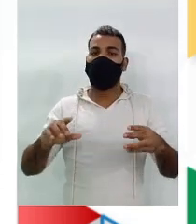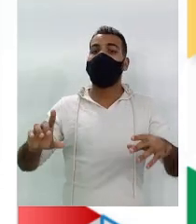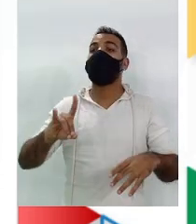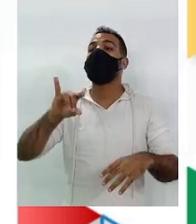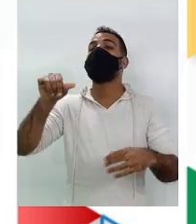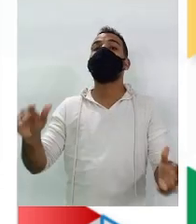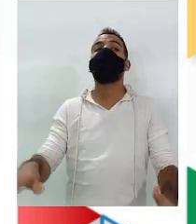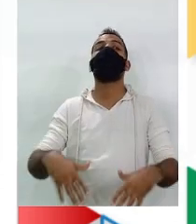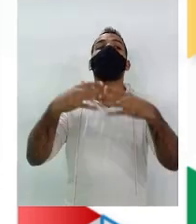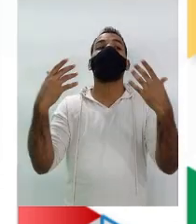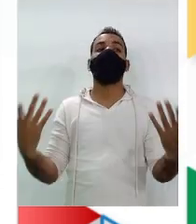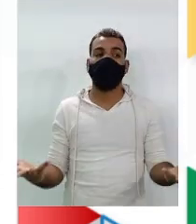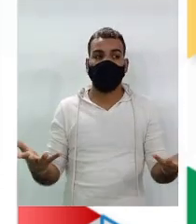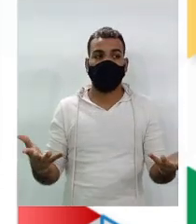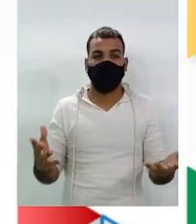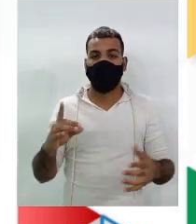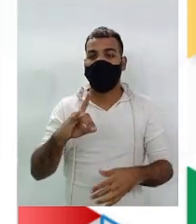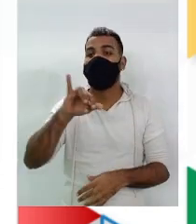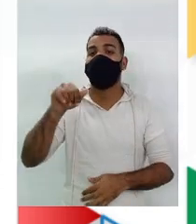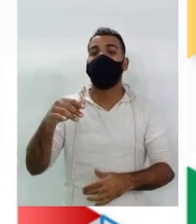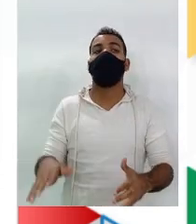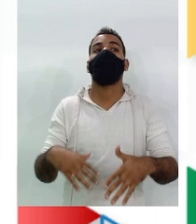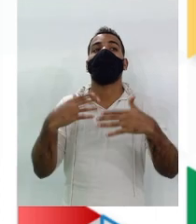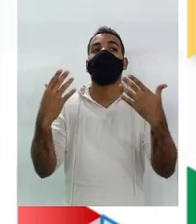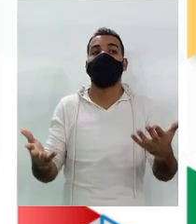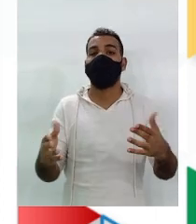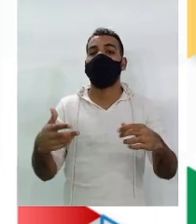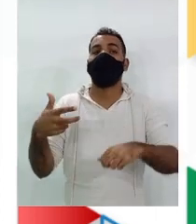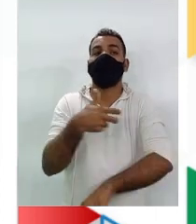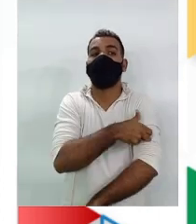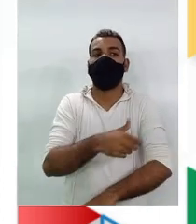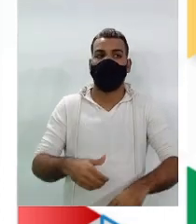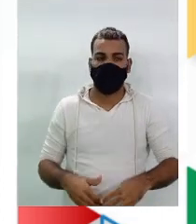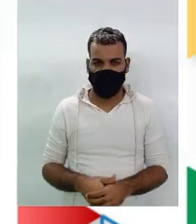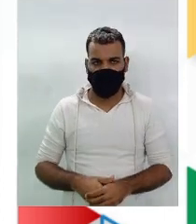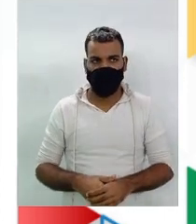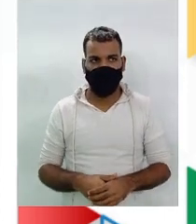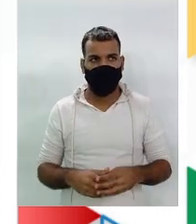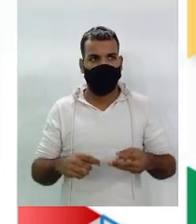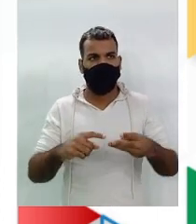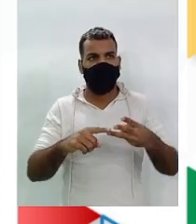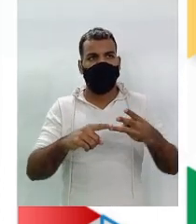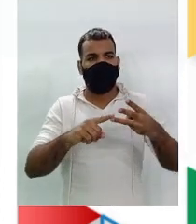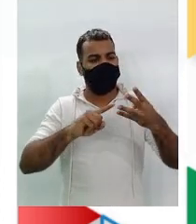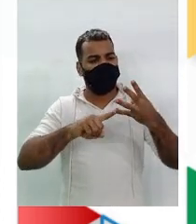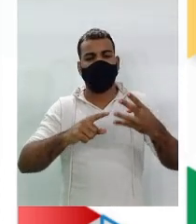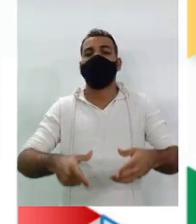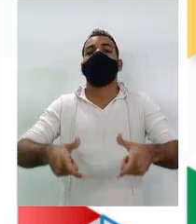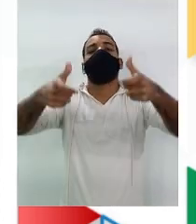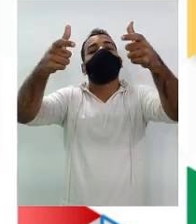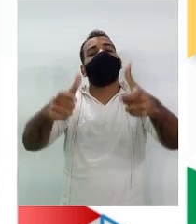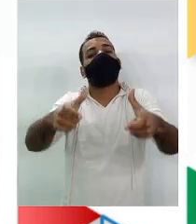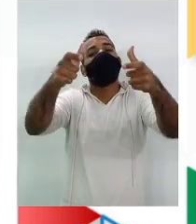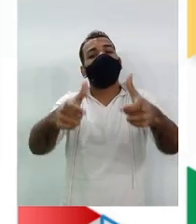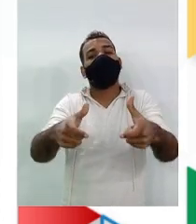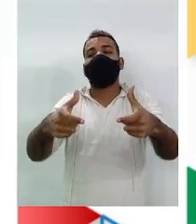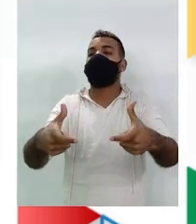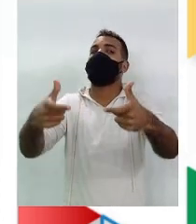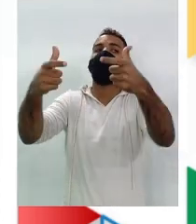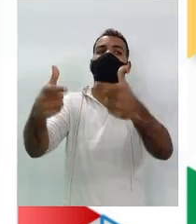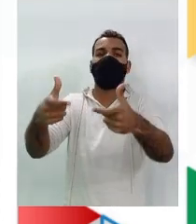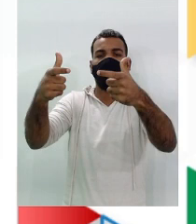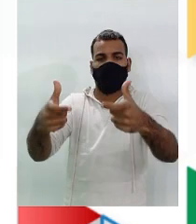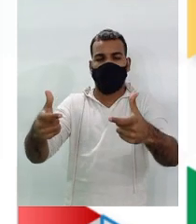Quando ocorreu ou quando vai ocorrer a vacinação? Onde? Os locais, certo? Os locais